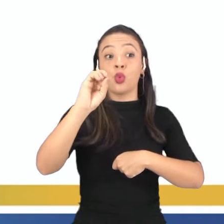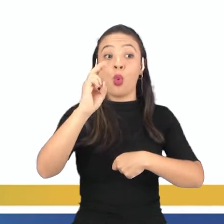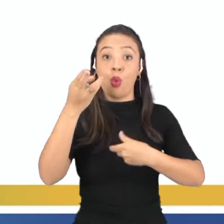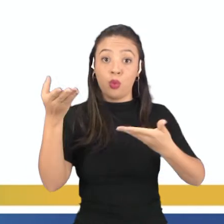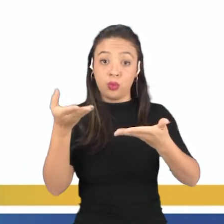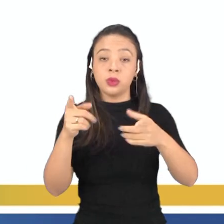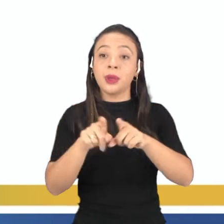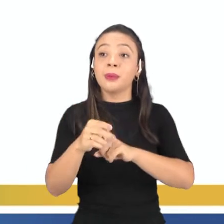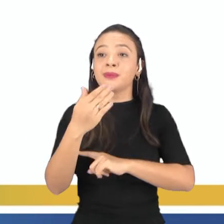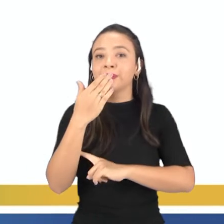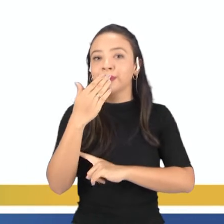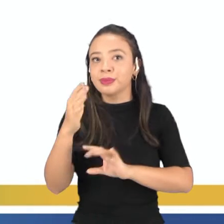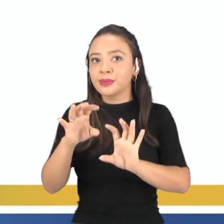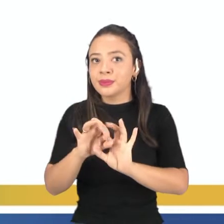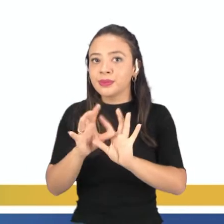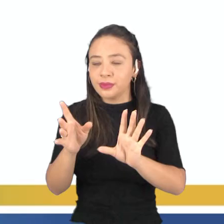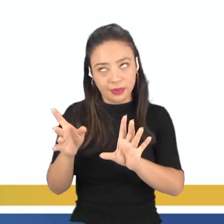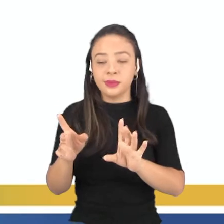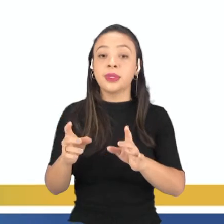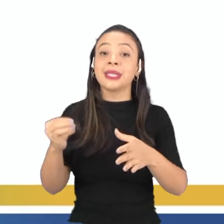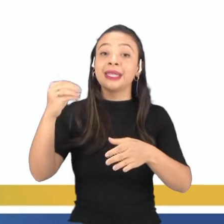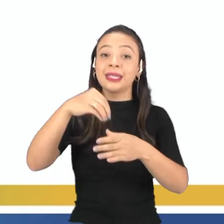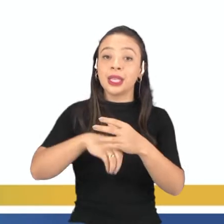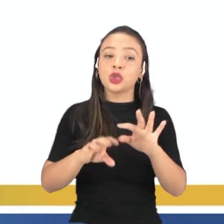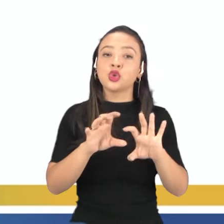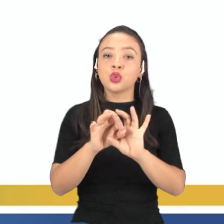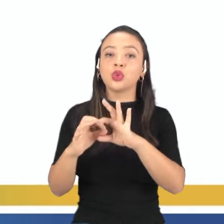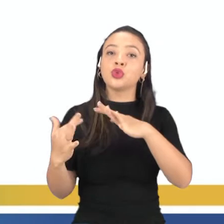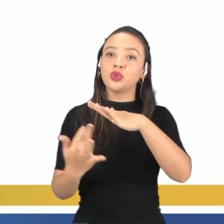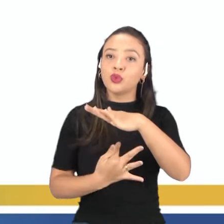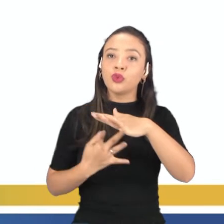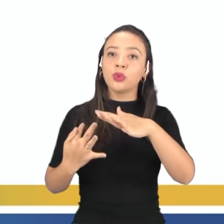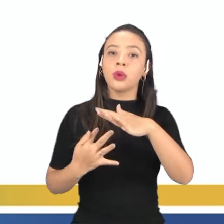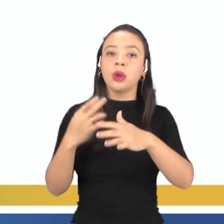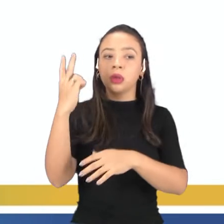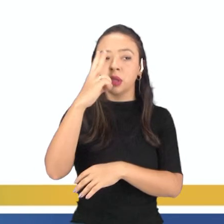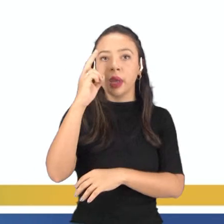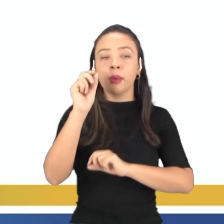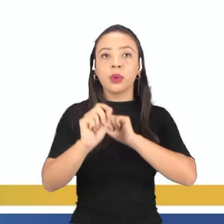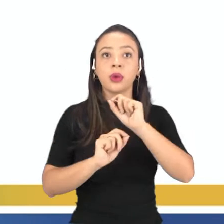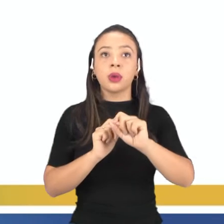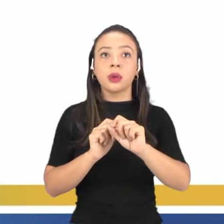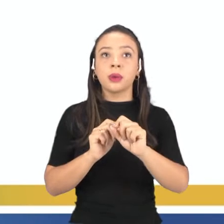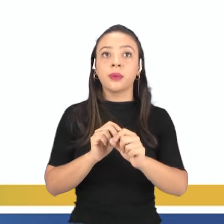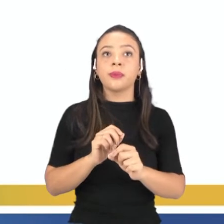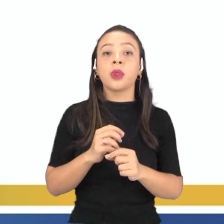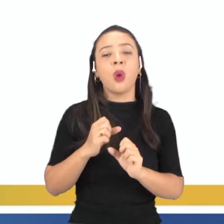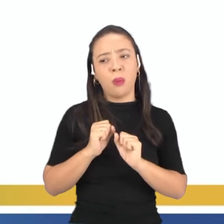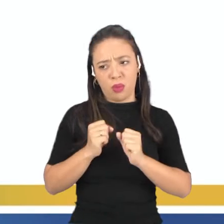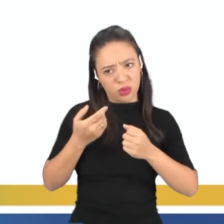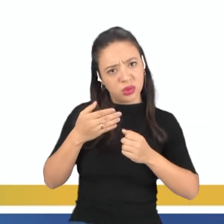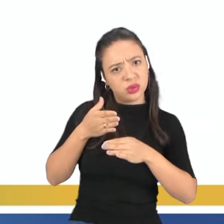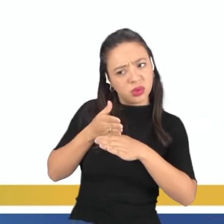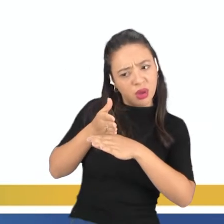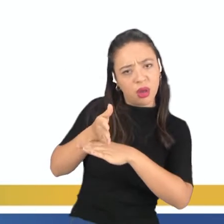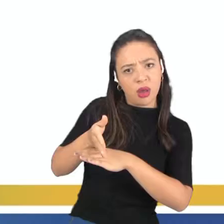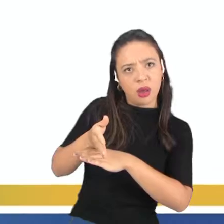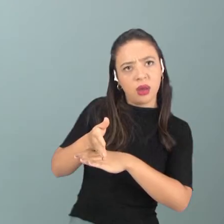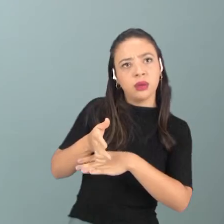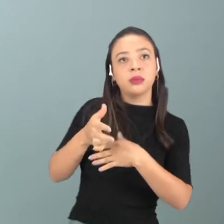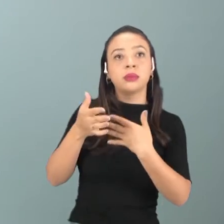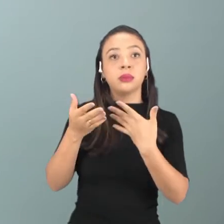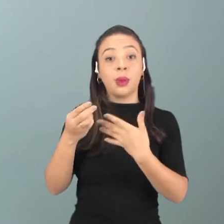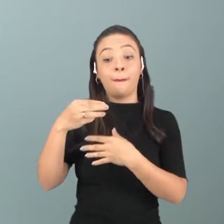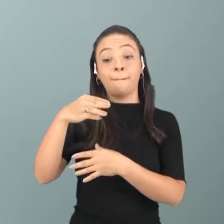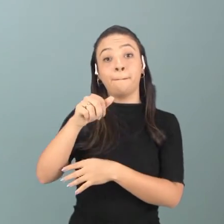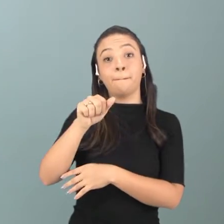Pedir permissão em contexto formal. Lembra lá do may I come in? Eu posso entrar. A gente usa o may como